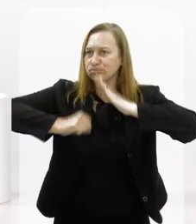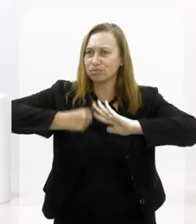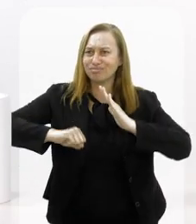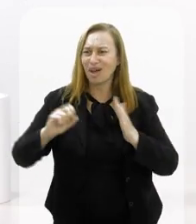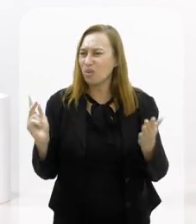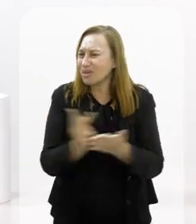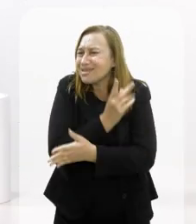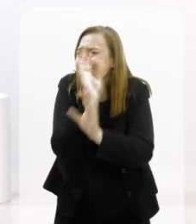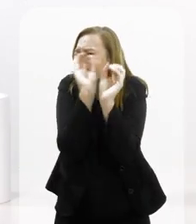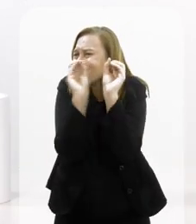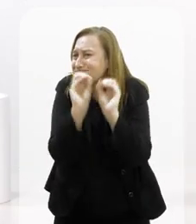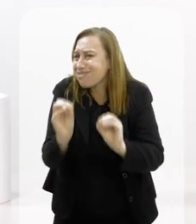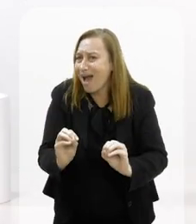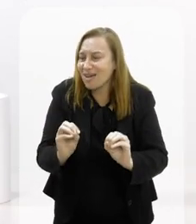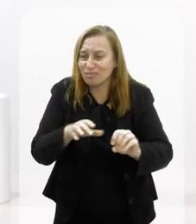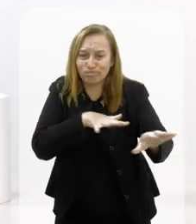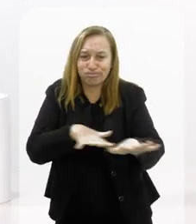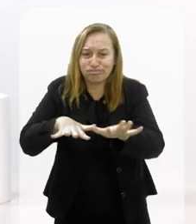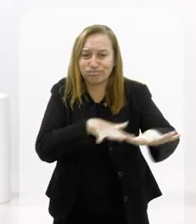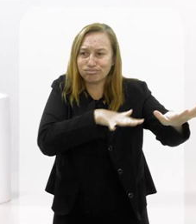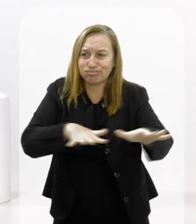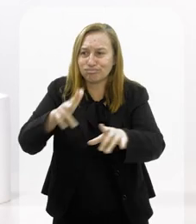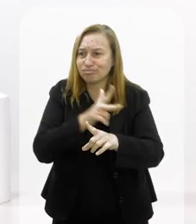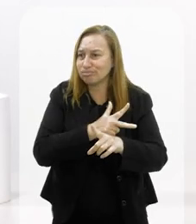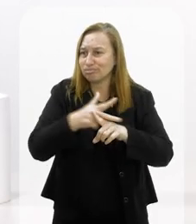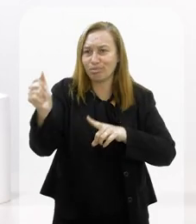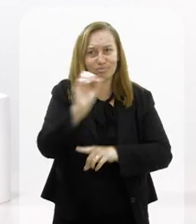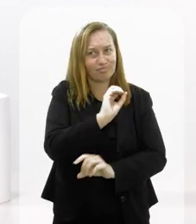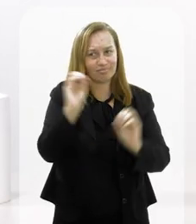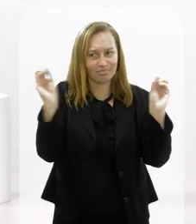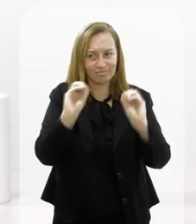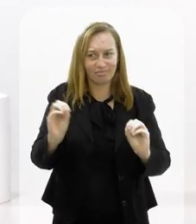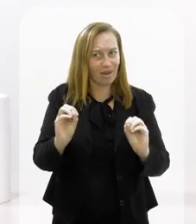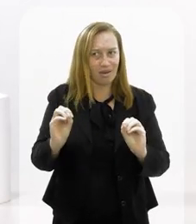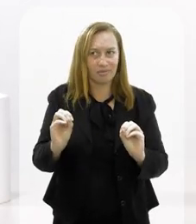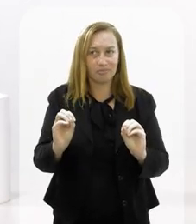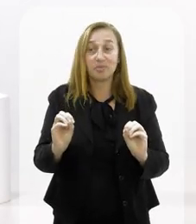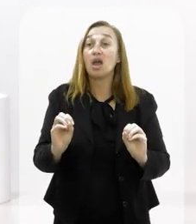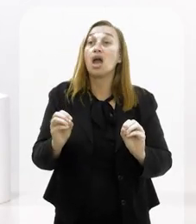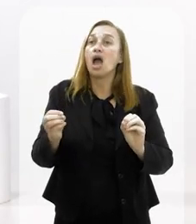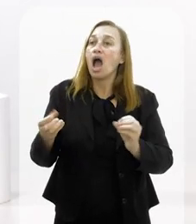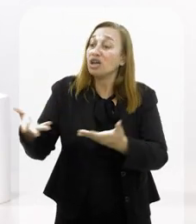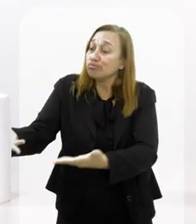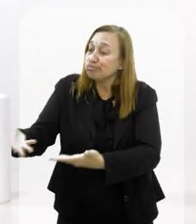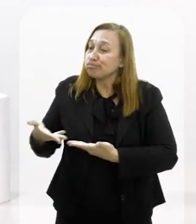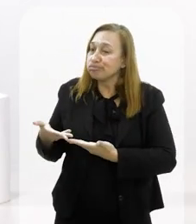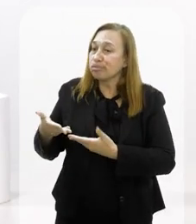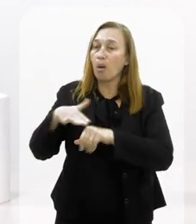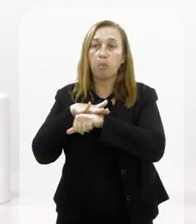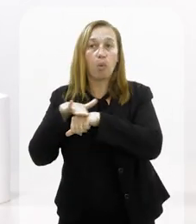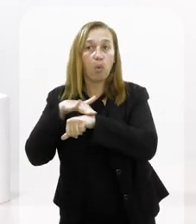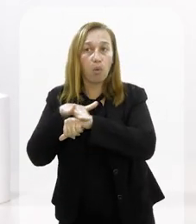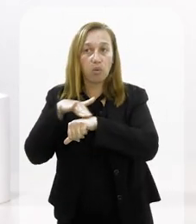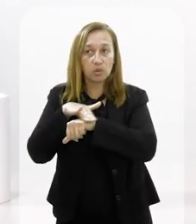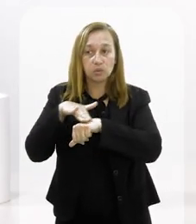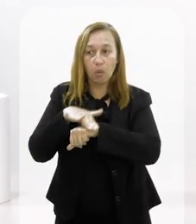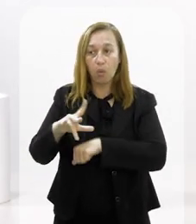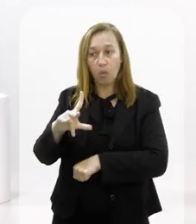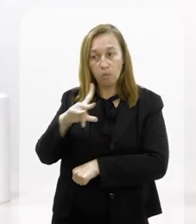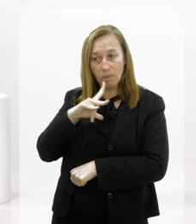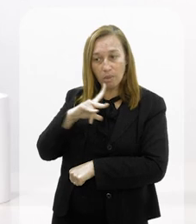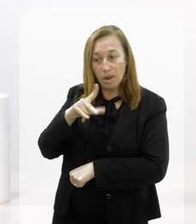e não tinha acontecido ainda nem sequer o desfile das campeões e aí eles me convidaram para uma conversa eu tive uma